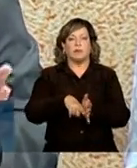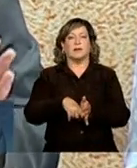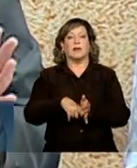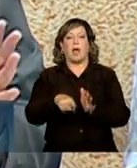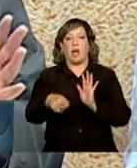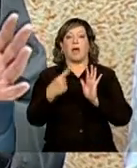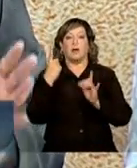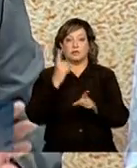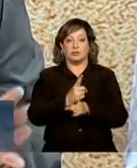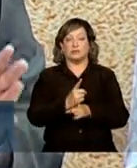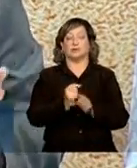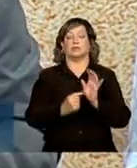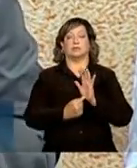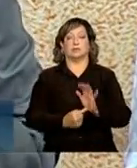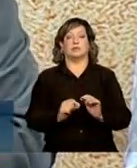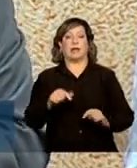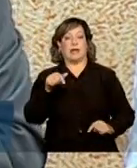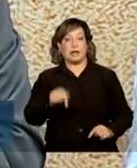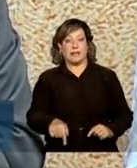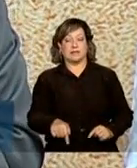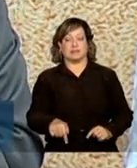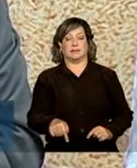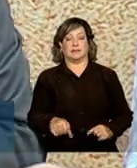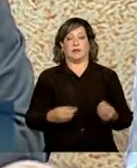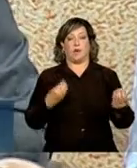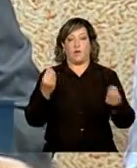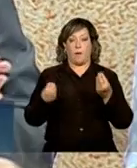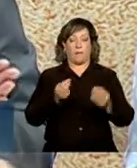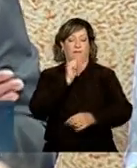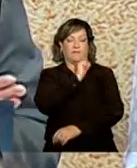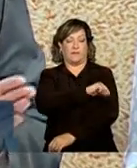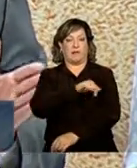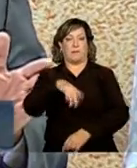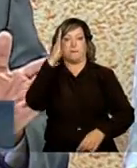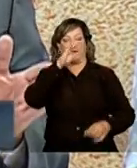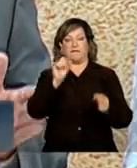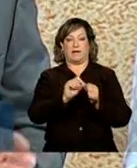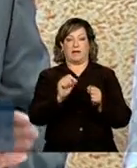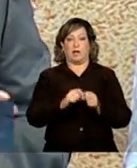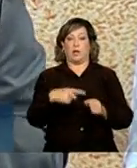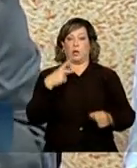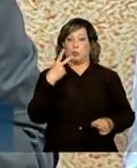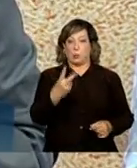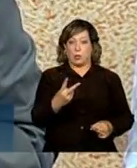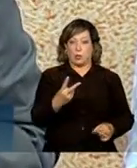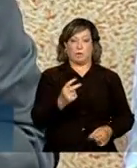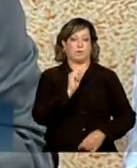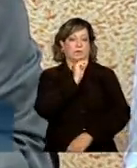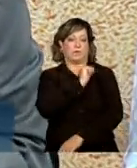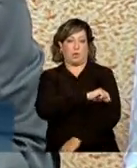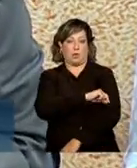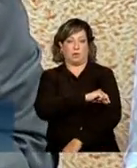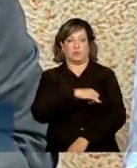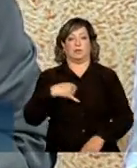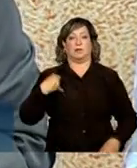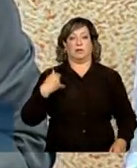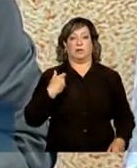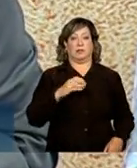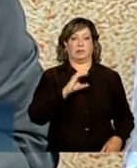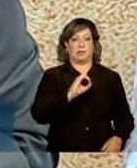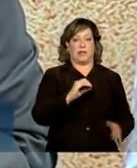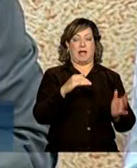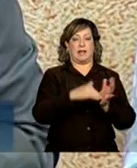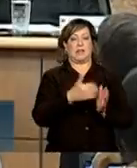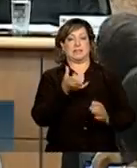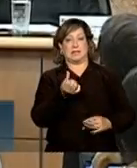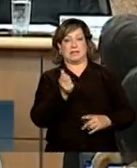que esse esquema vacinal que o Brasil fará de duas doses de 0 6 meses e um reforço 5 anos